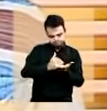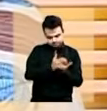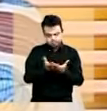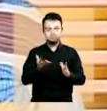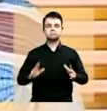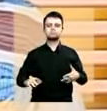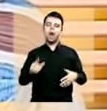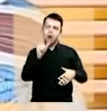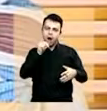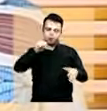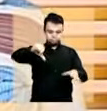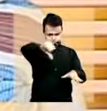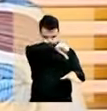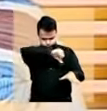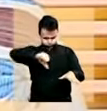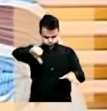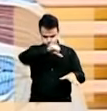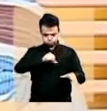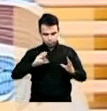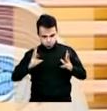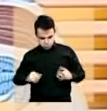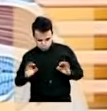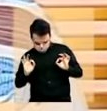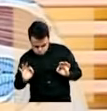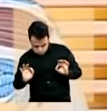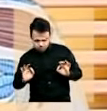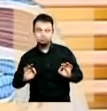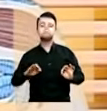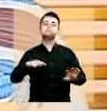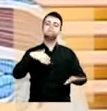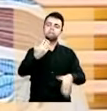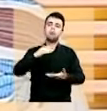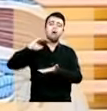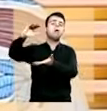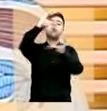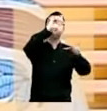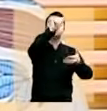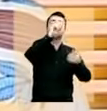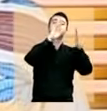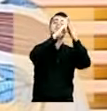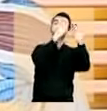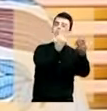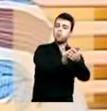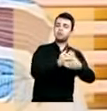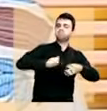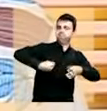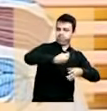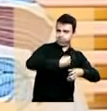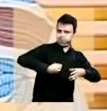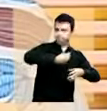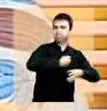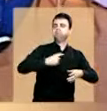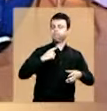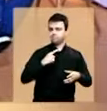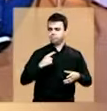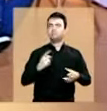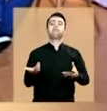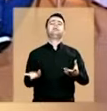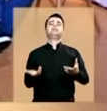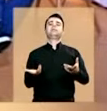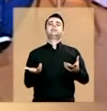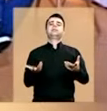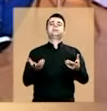cortado, higienizado, embalado para distribuição nas entidades que servem refeições, né, que